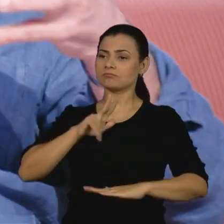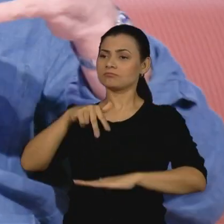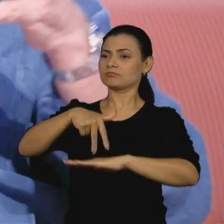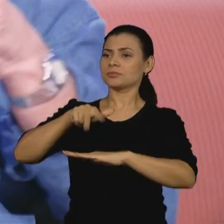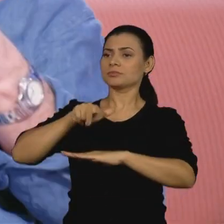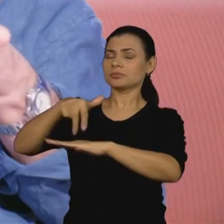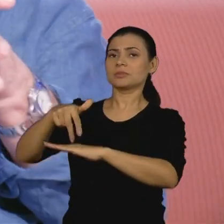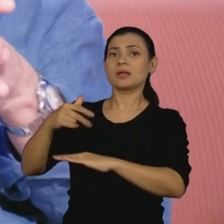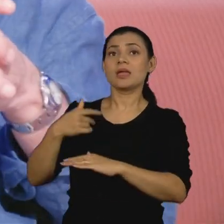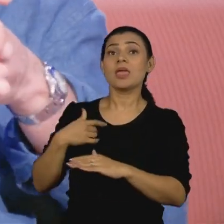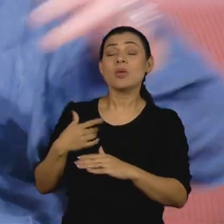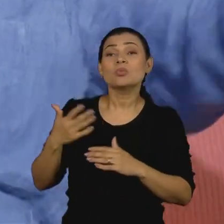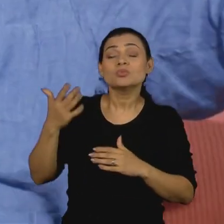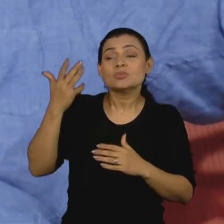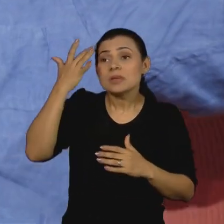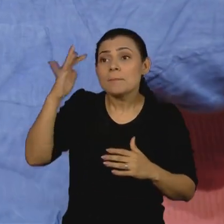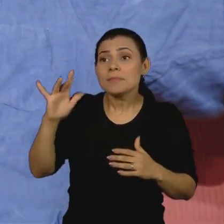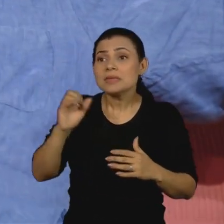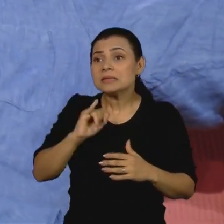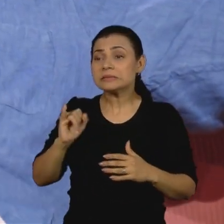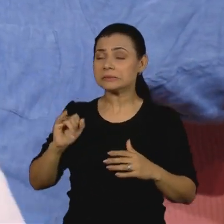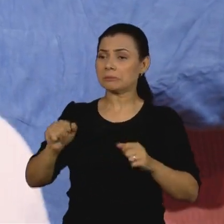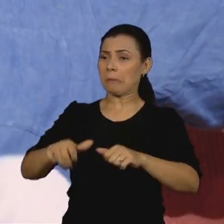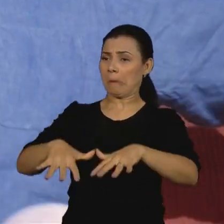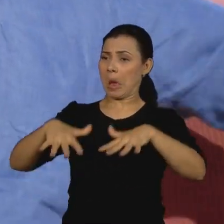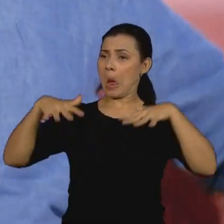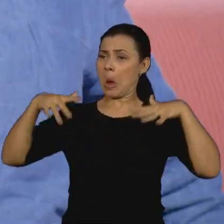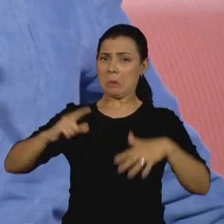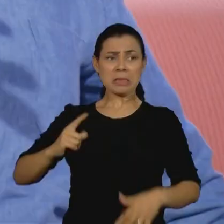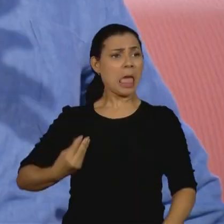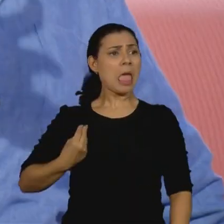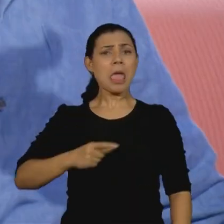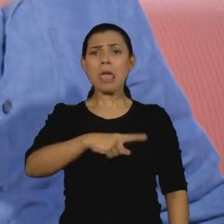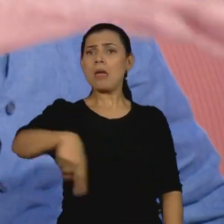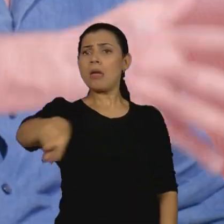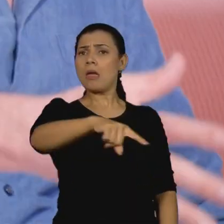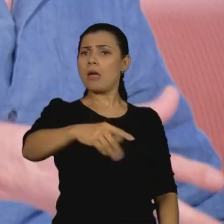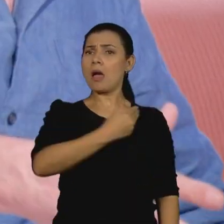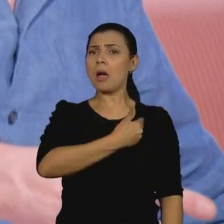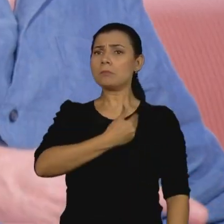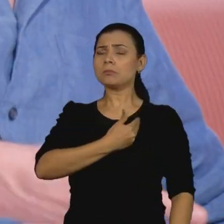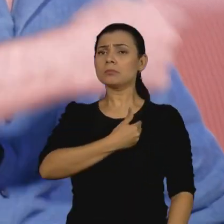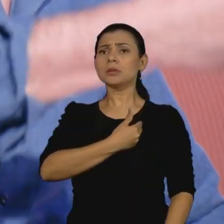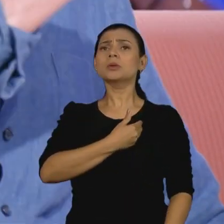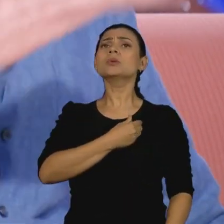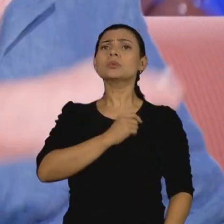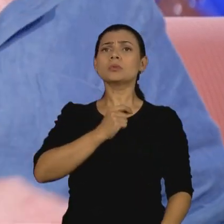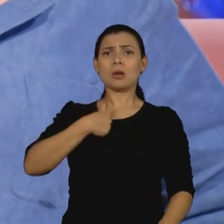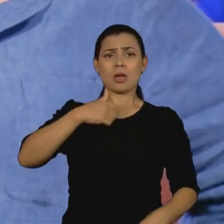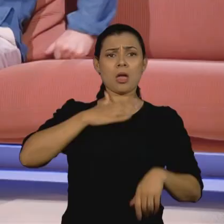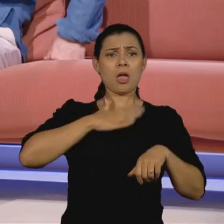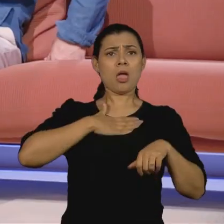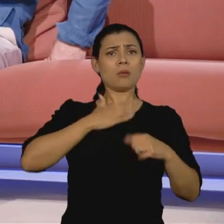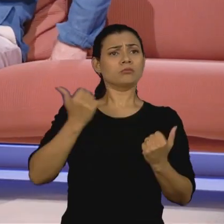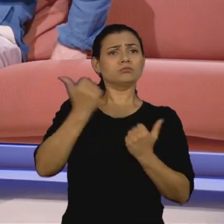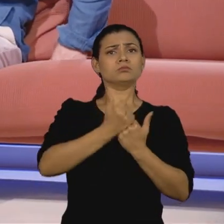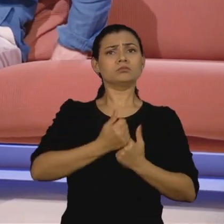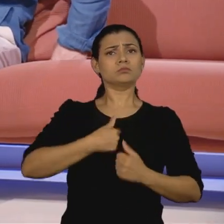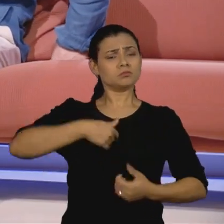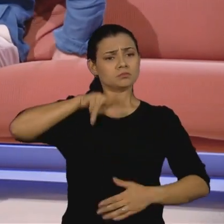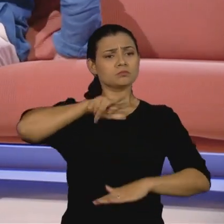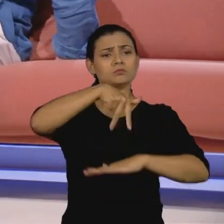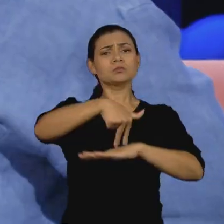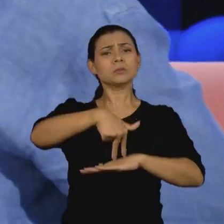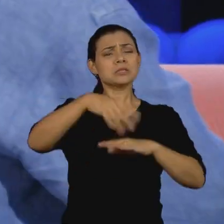Então eu sabia, se nesta Assembleia existe algum amigo querido de César, eu direi que o amor de Brutus